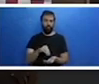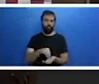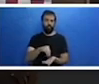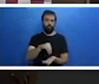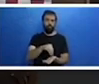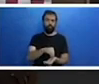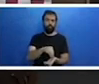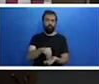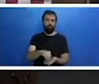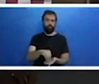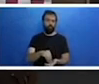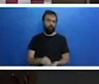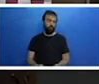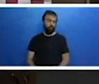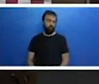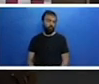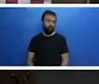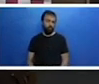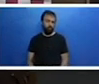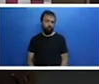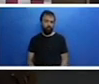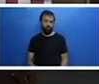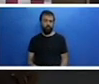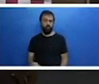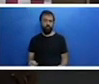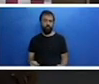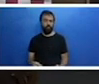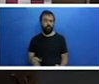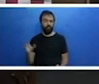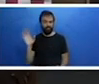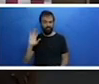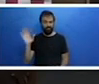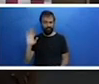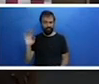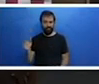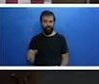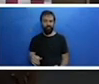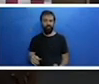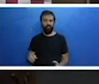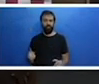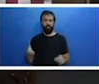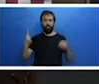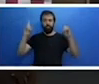hoje sobre xadrez e damas. Aguardo vocês até a próxima aula. Fiquem com Deus e até a próxima.